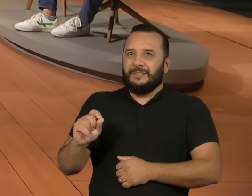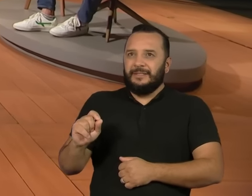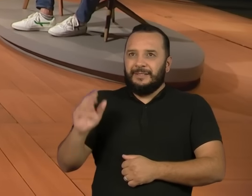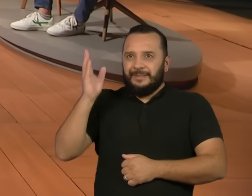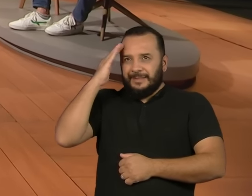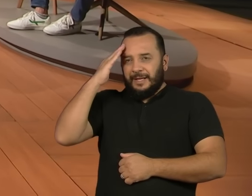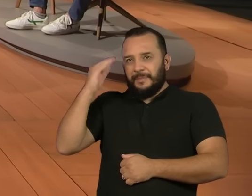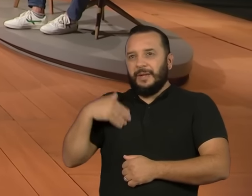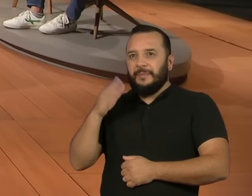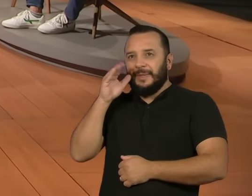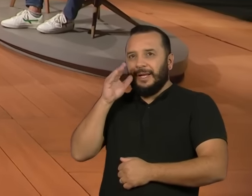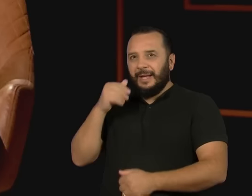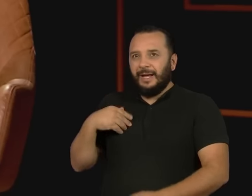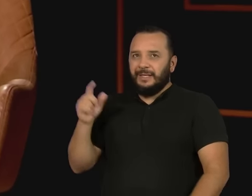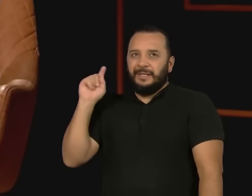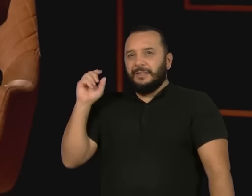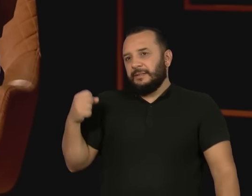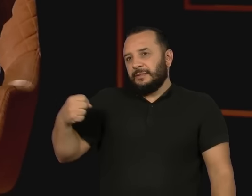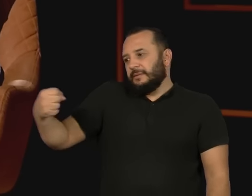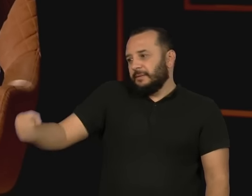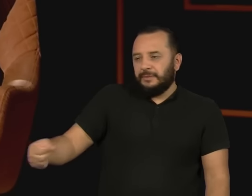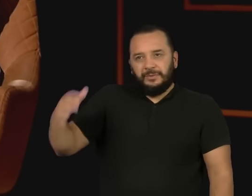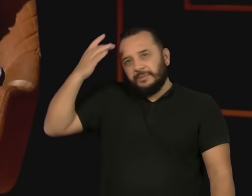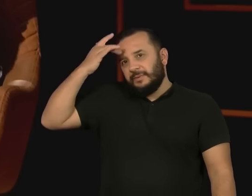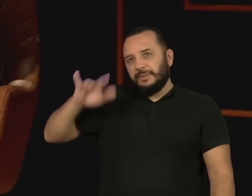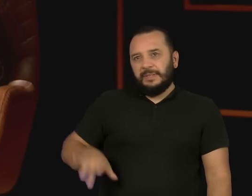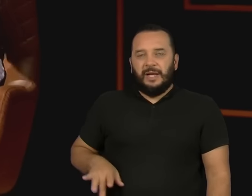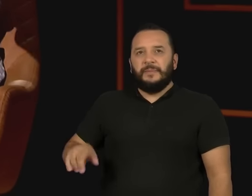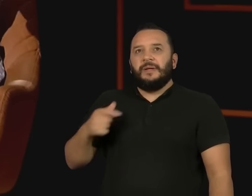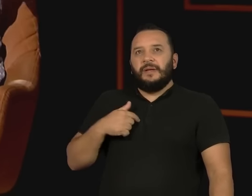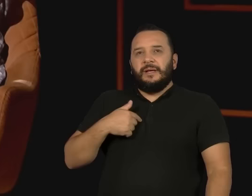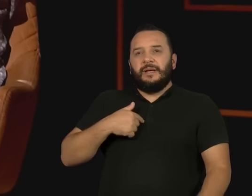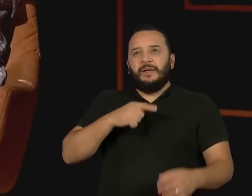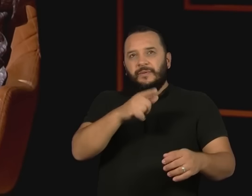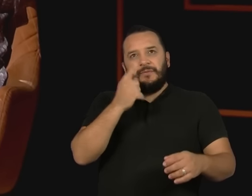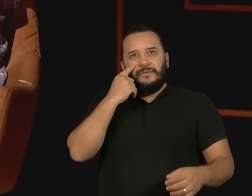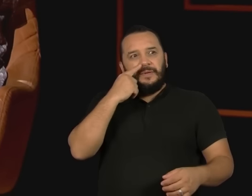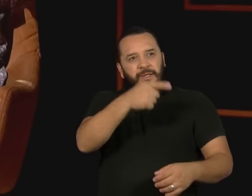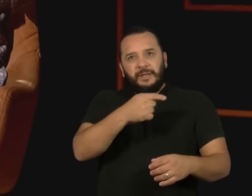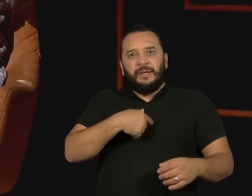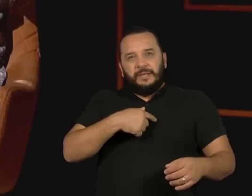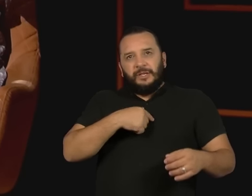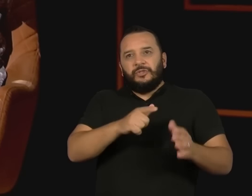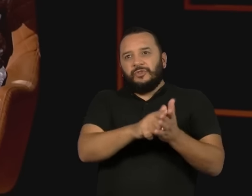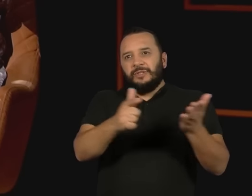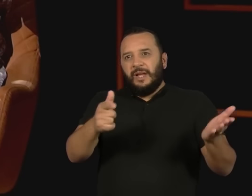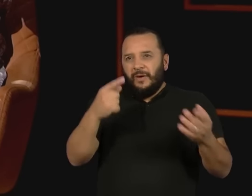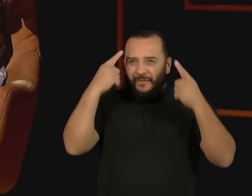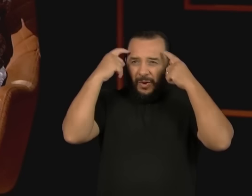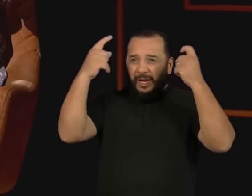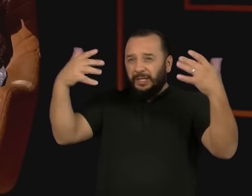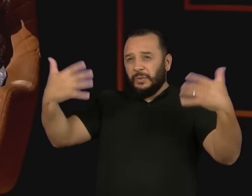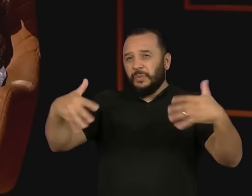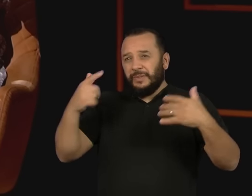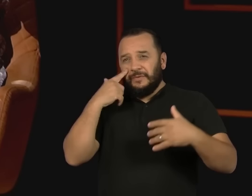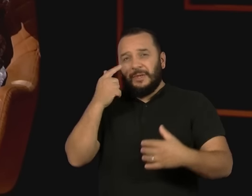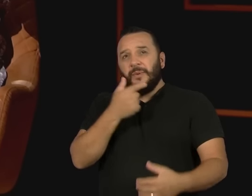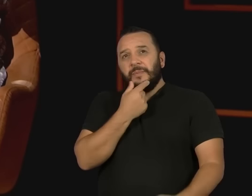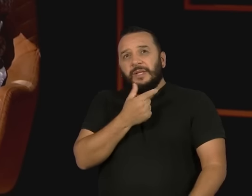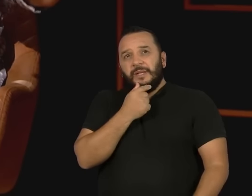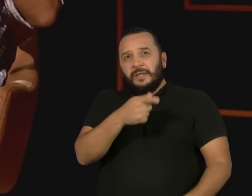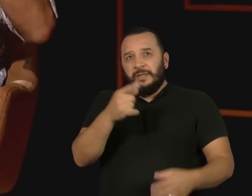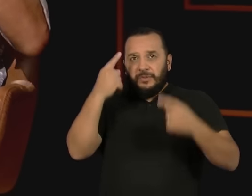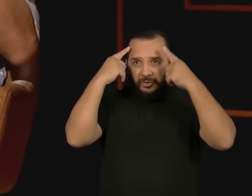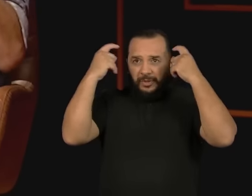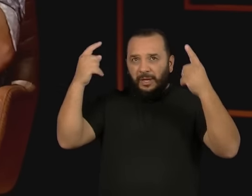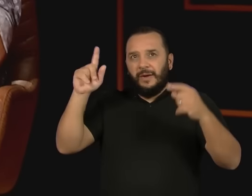chegando, ai, dona Helena, você não sabe. E eu parei na banca, a violência está uma coisa. Você viu o menino que saiu no jornal, não sei o quê?